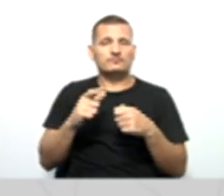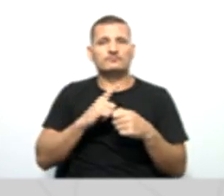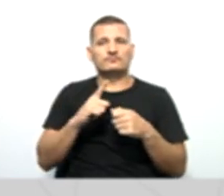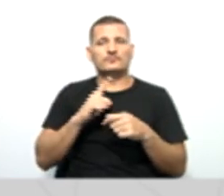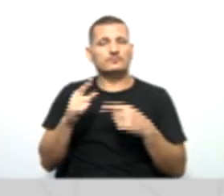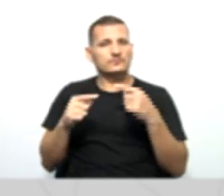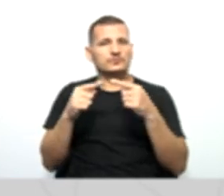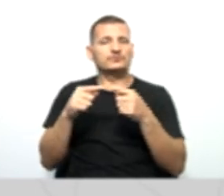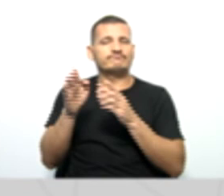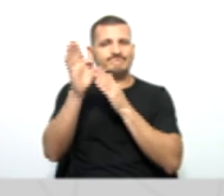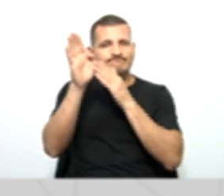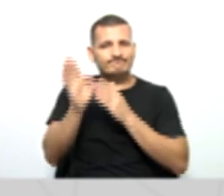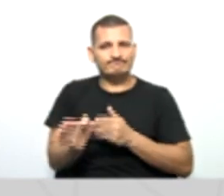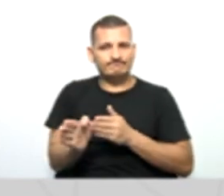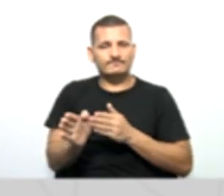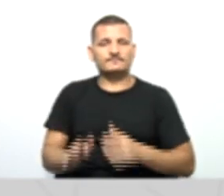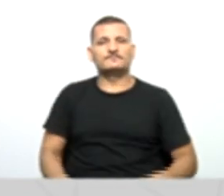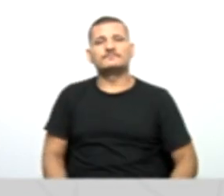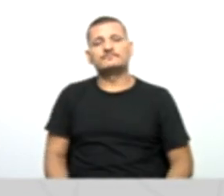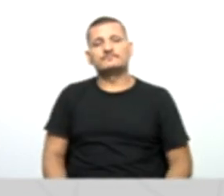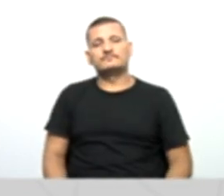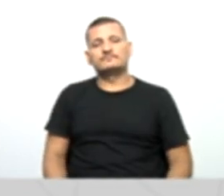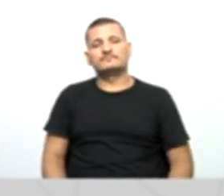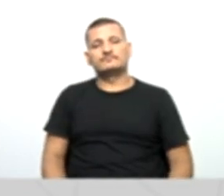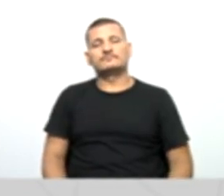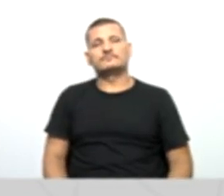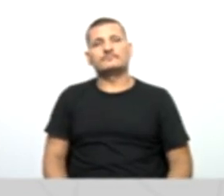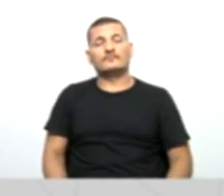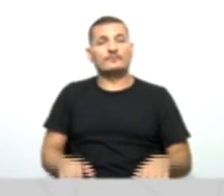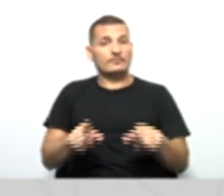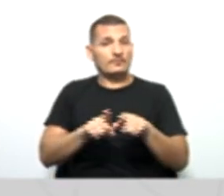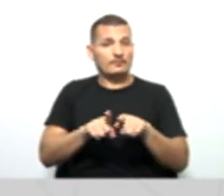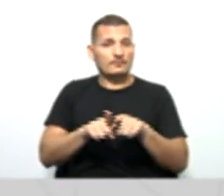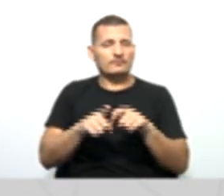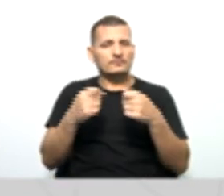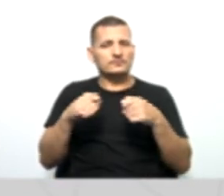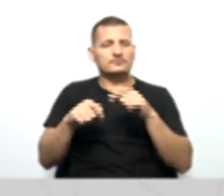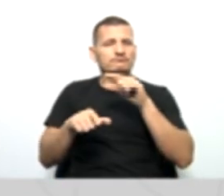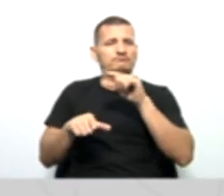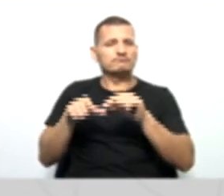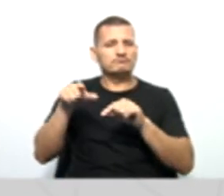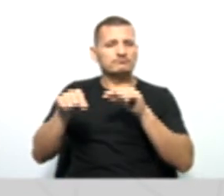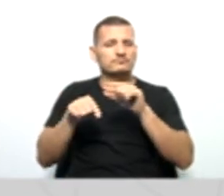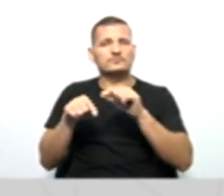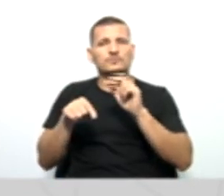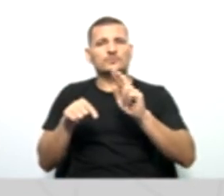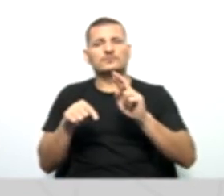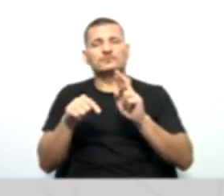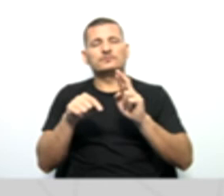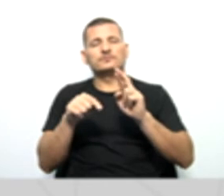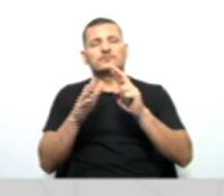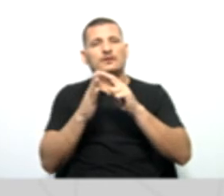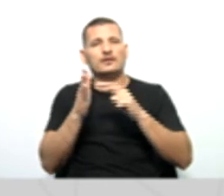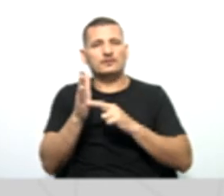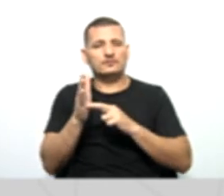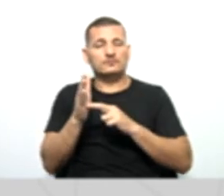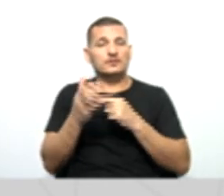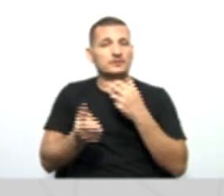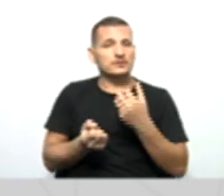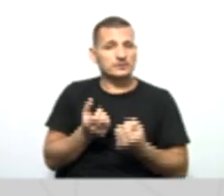objetivo bem alinhado. Além disso, gente, nós temos que definir os critérios de aceitação